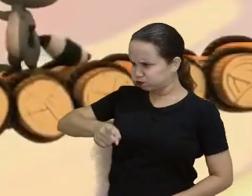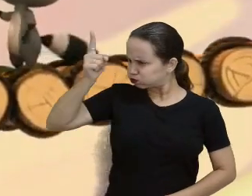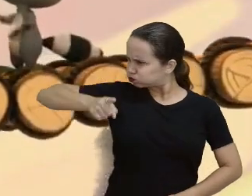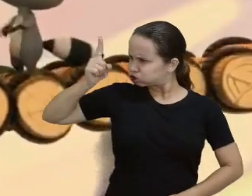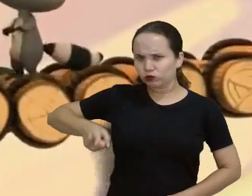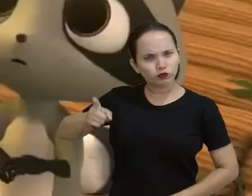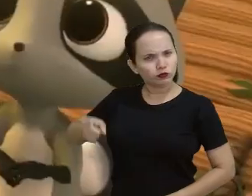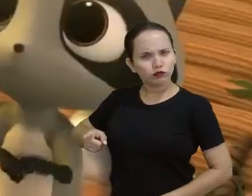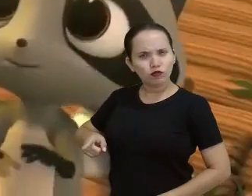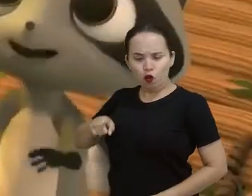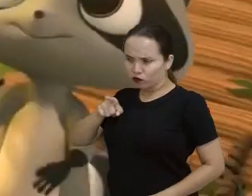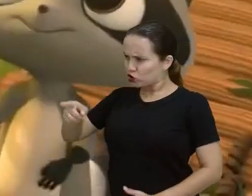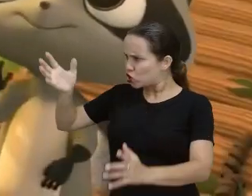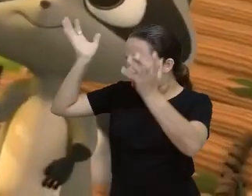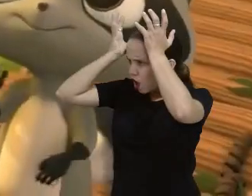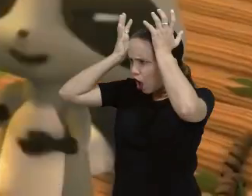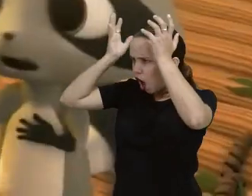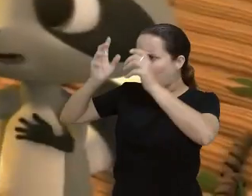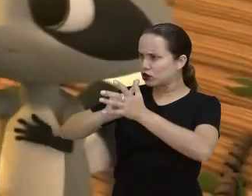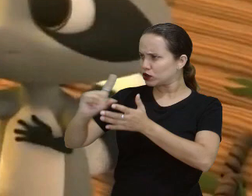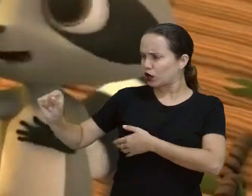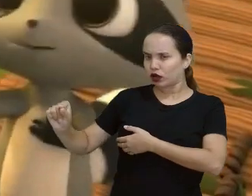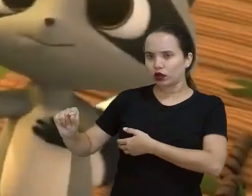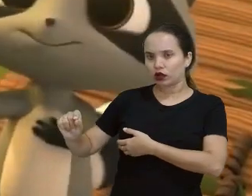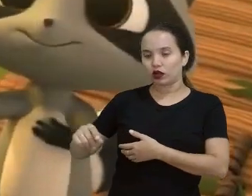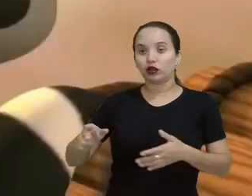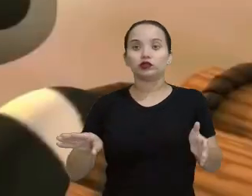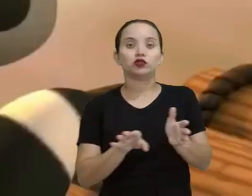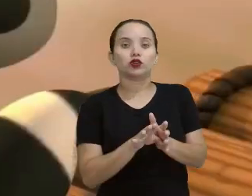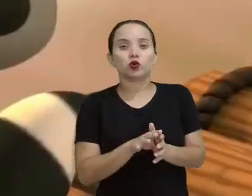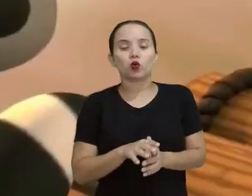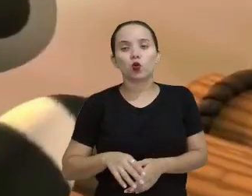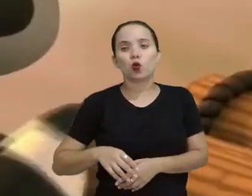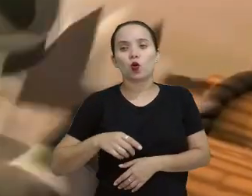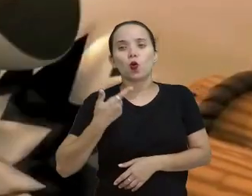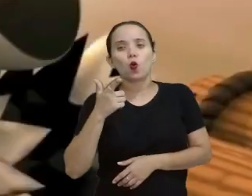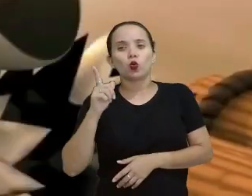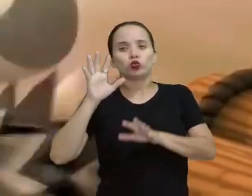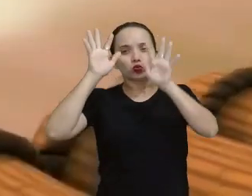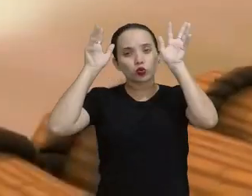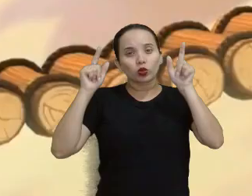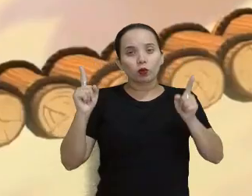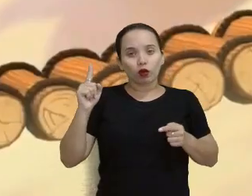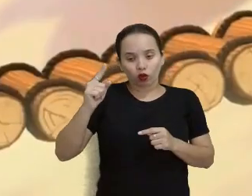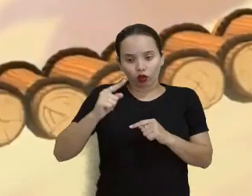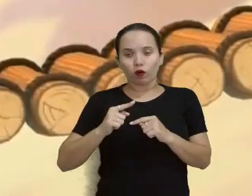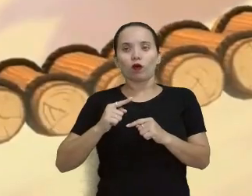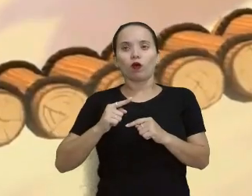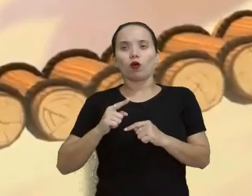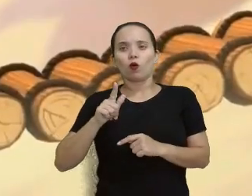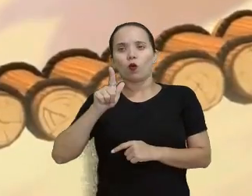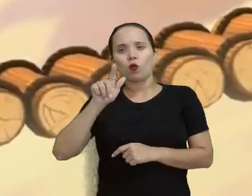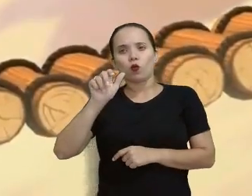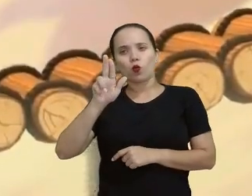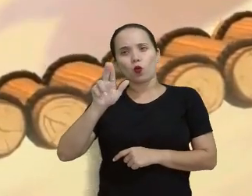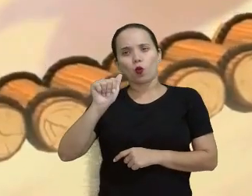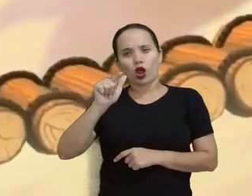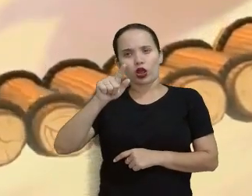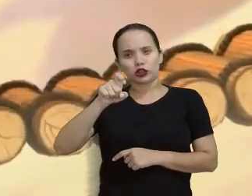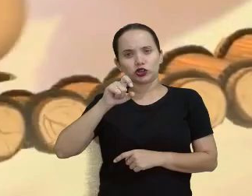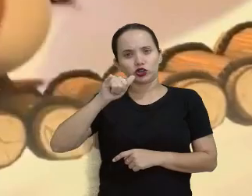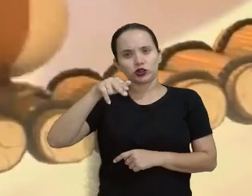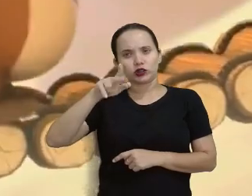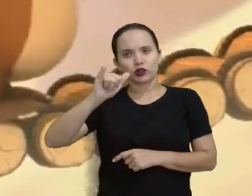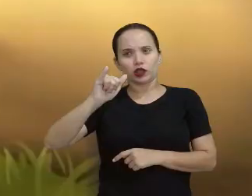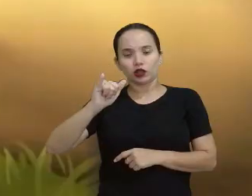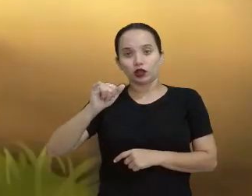aí que o alce que passe. Aí chegou... Guaxinim? Guaxinim. Guaxinim, poxa, olha pra aí. Veja, não façam como isso, ele